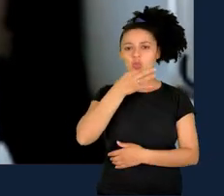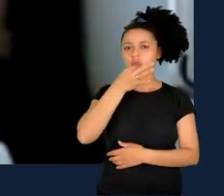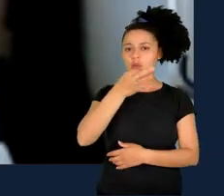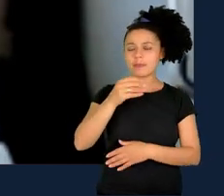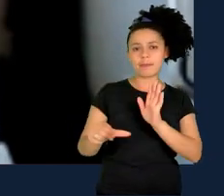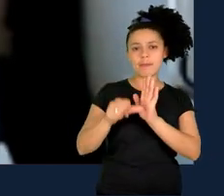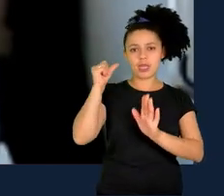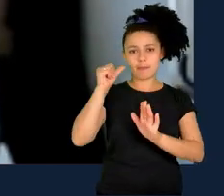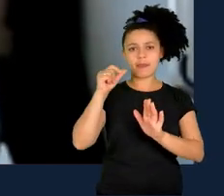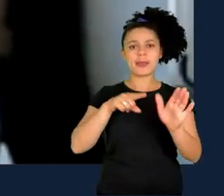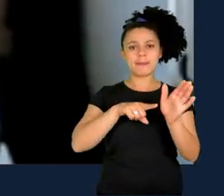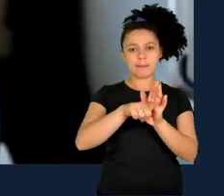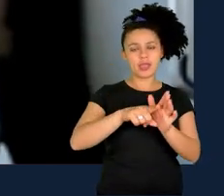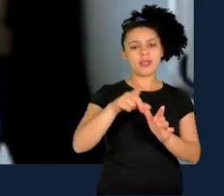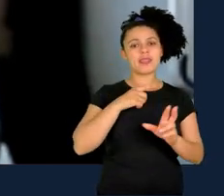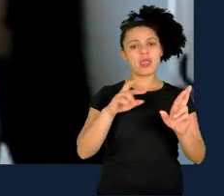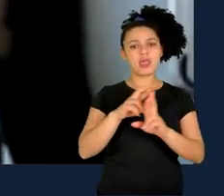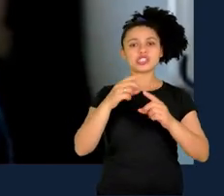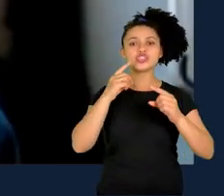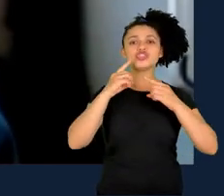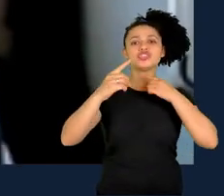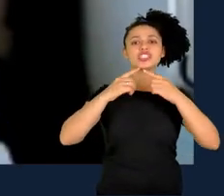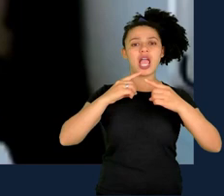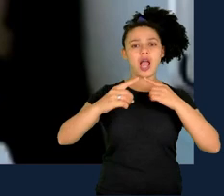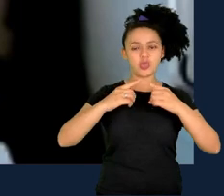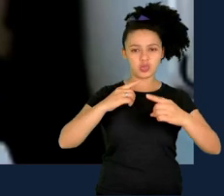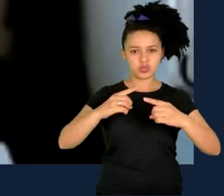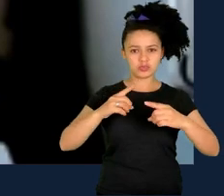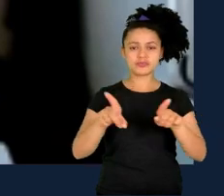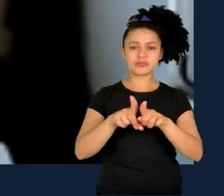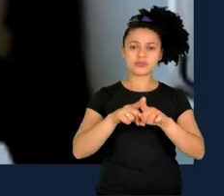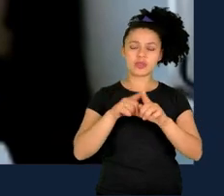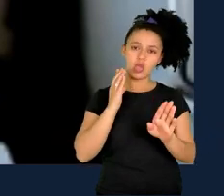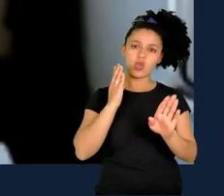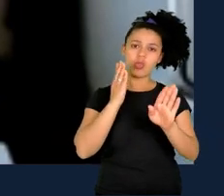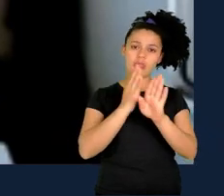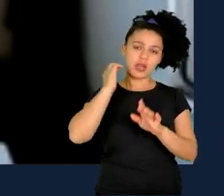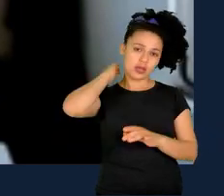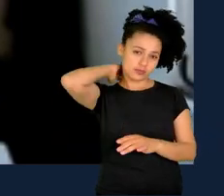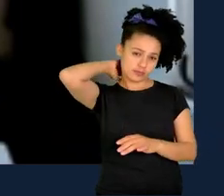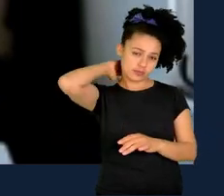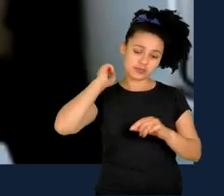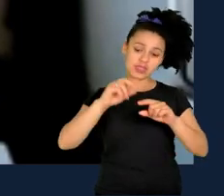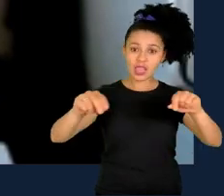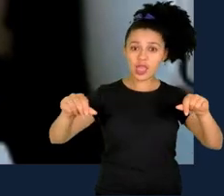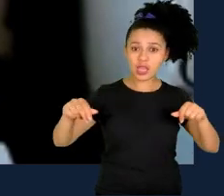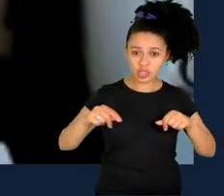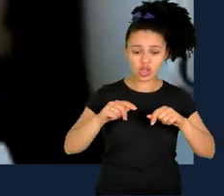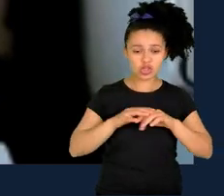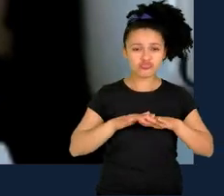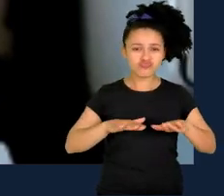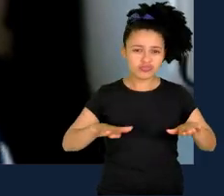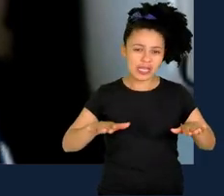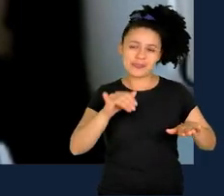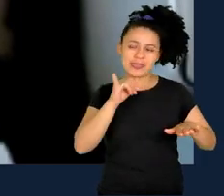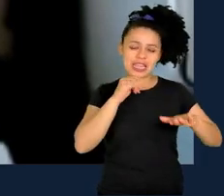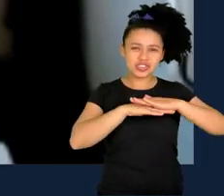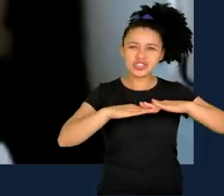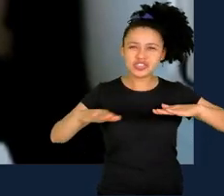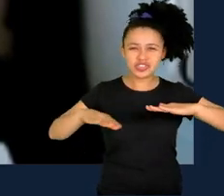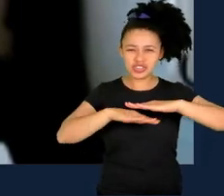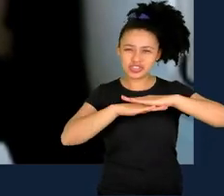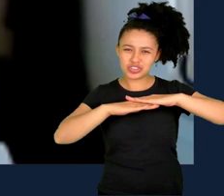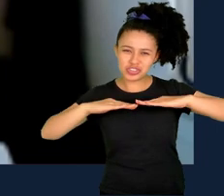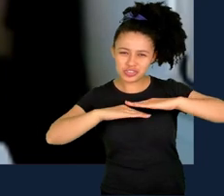tem a ver com diálogo e encontrar um território, um chão comum, digamos assim, com o qual a